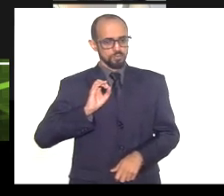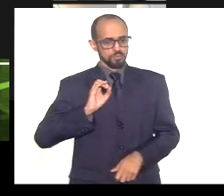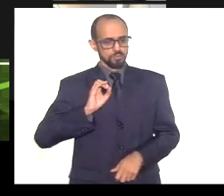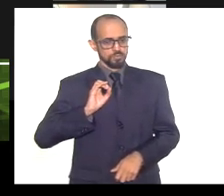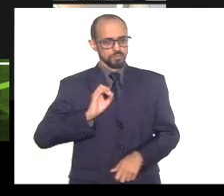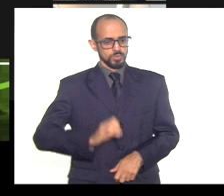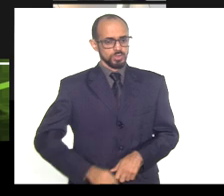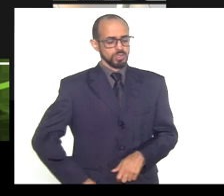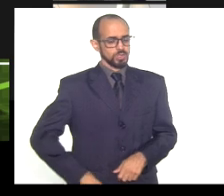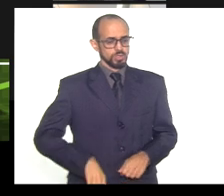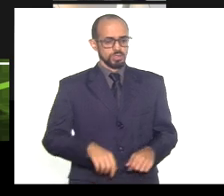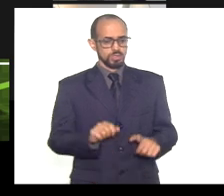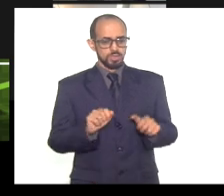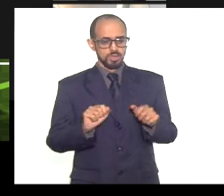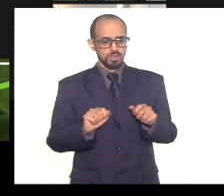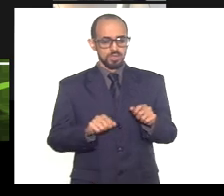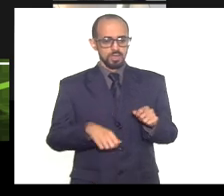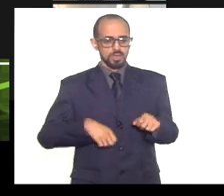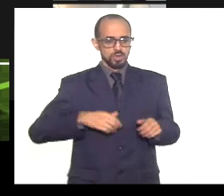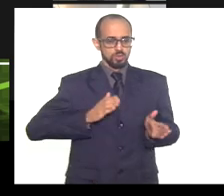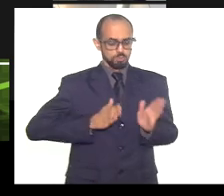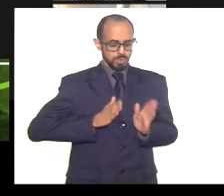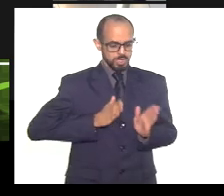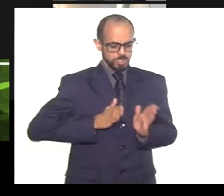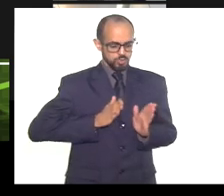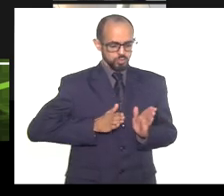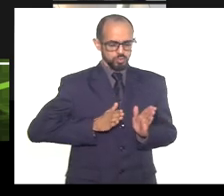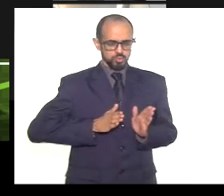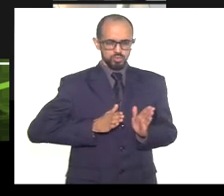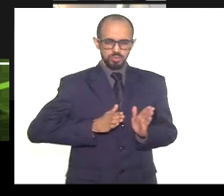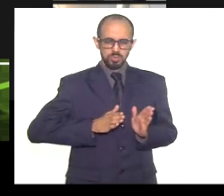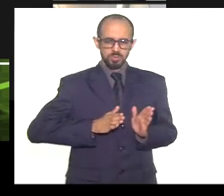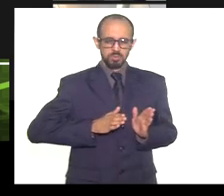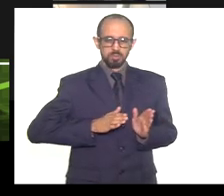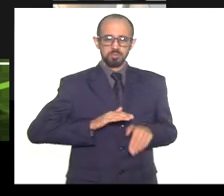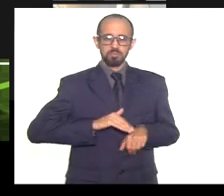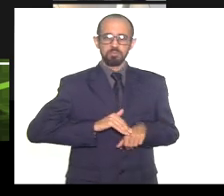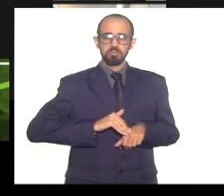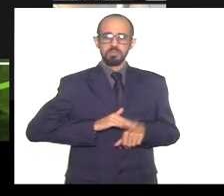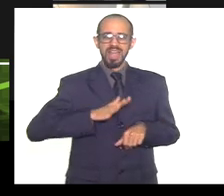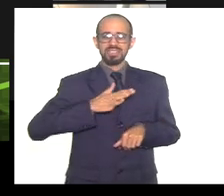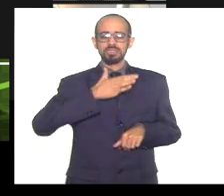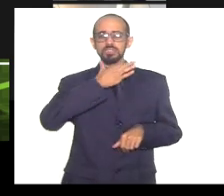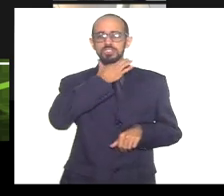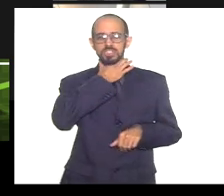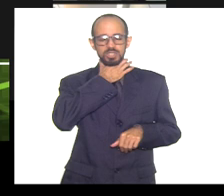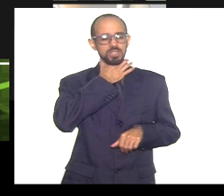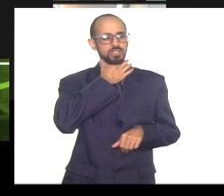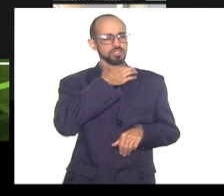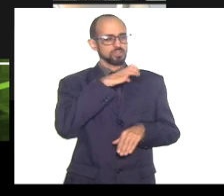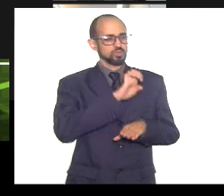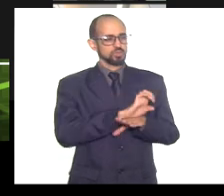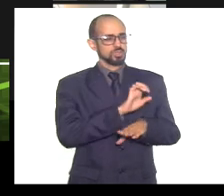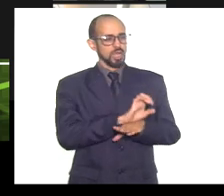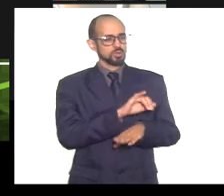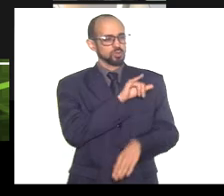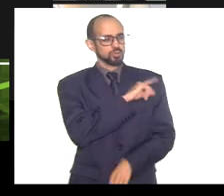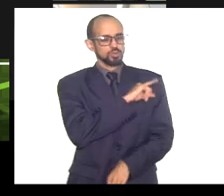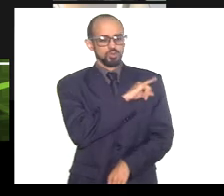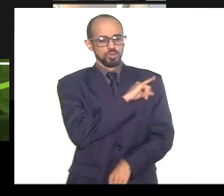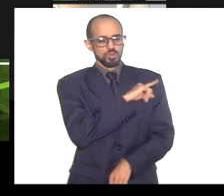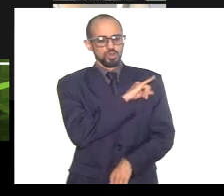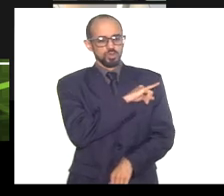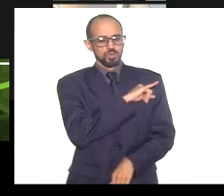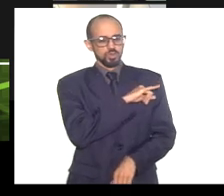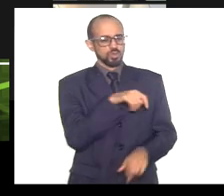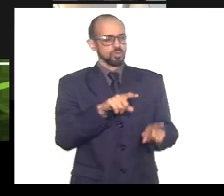só, no período mais crítico que vivia esse estado, em greve geral de funcionalismo,